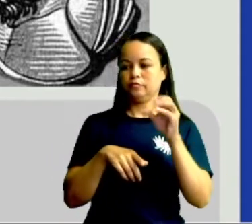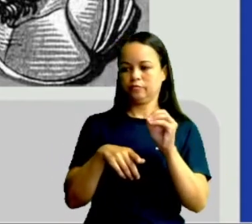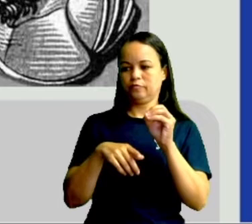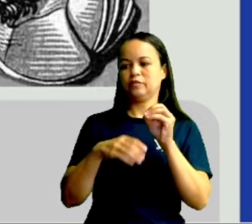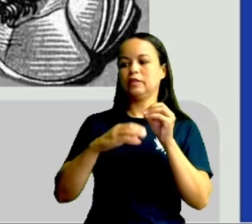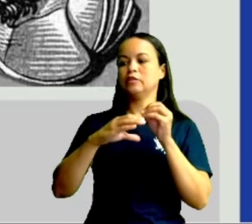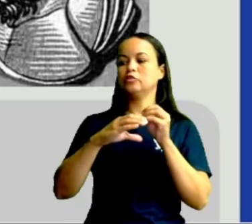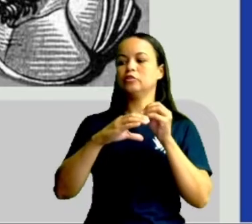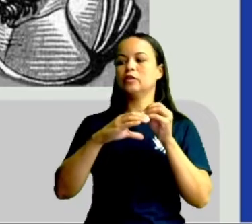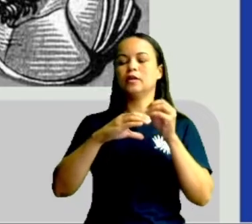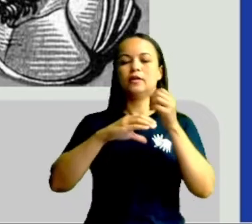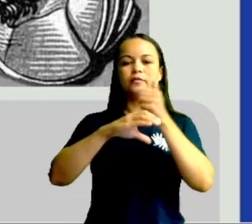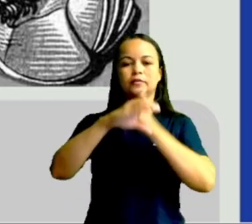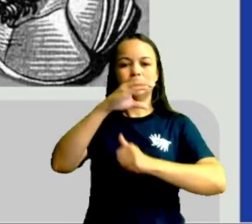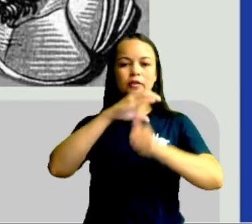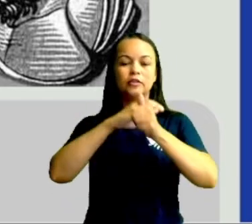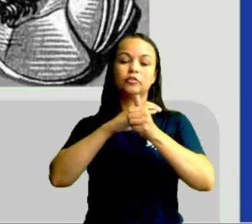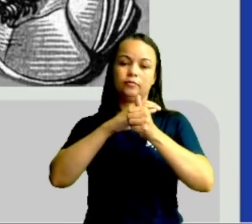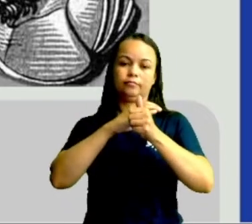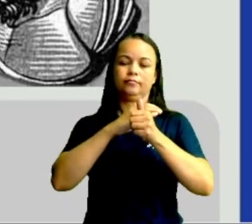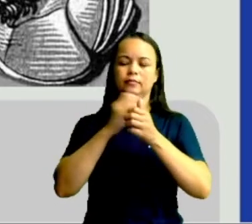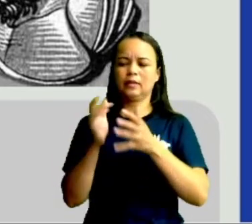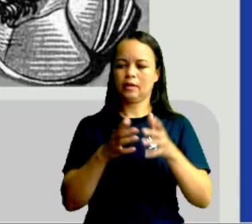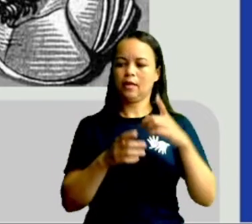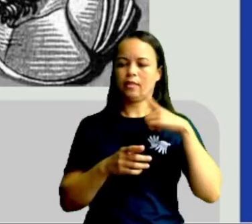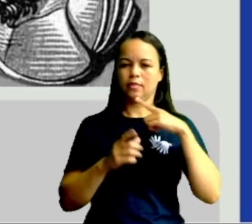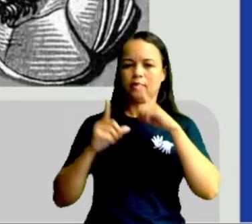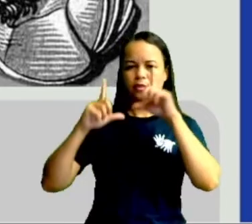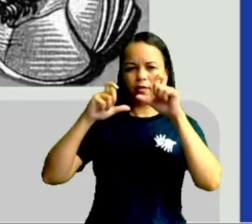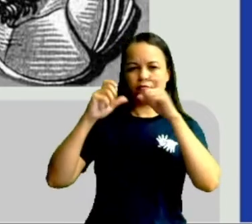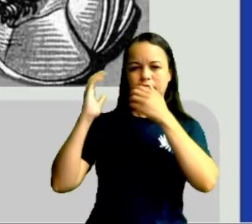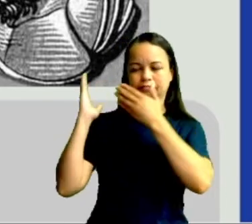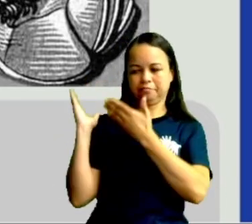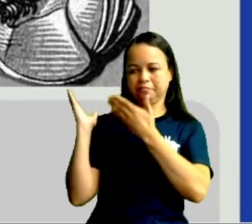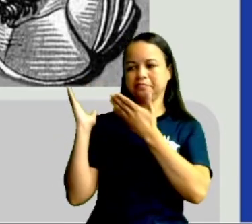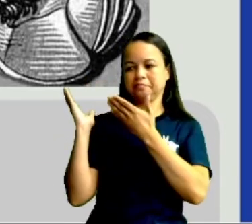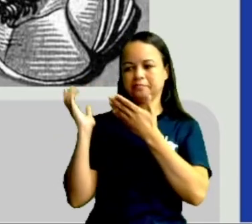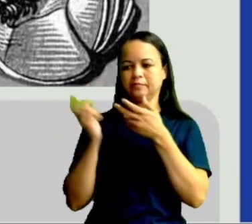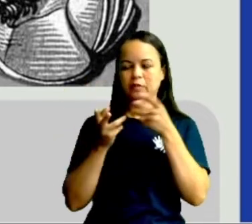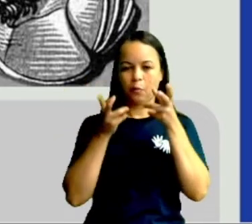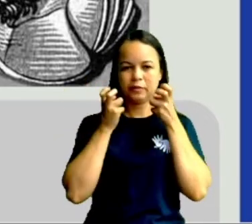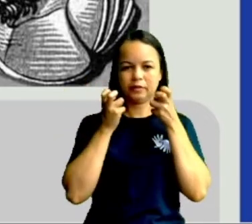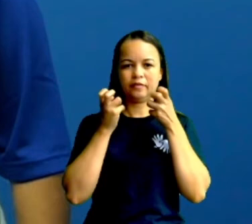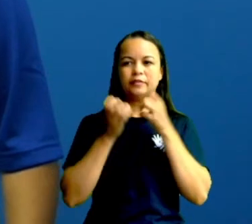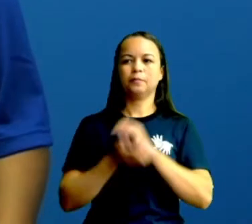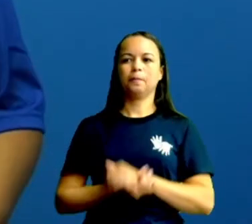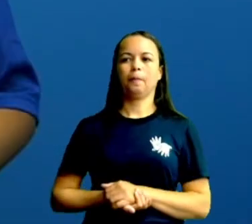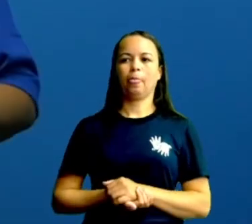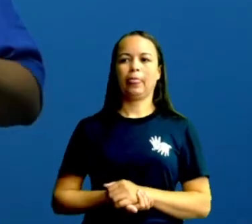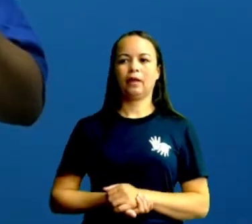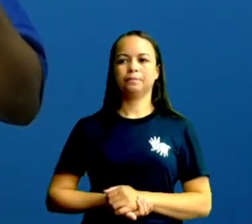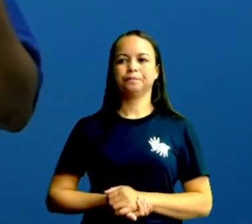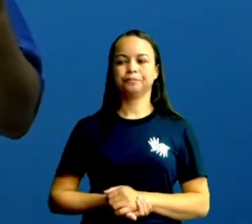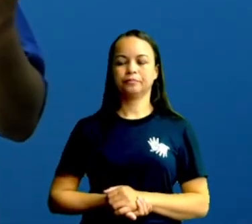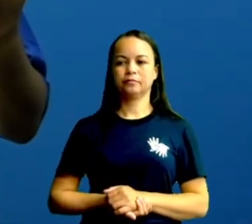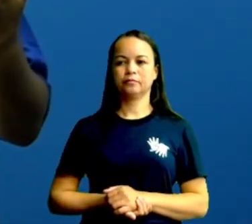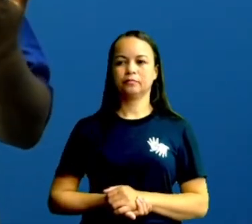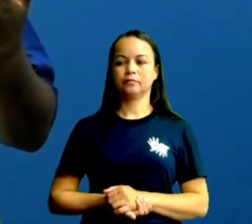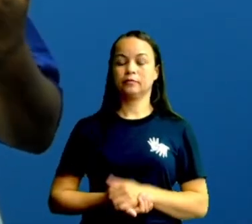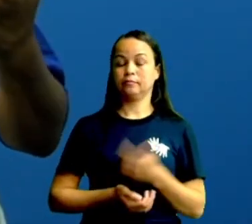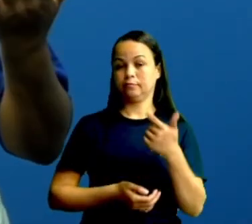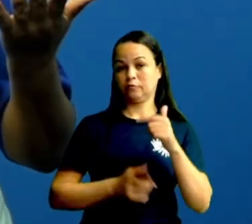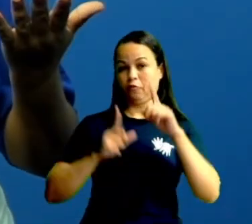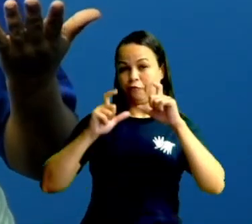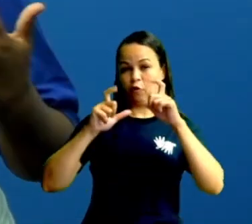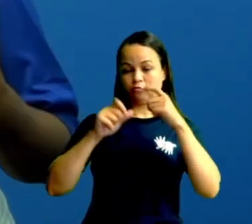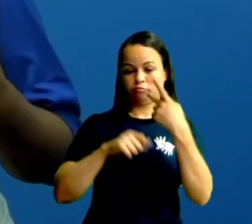Olha a imagem dele aí. Não tem foto, né? Vê só, pessoal. Vamos ver. Olha para cá. Não tem foto